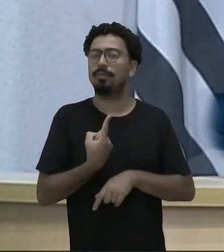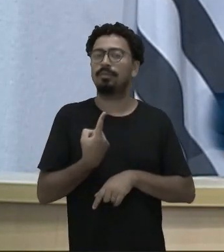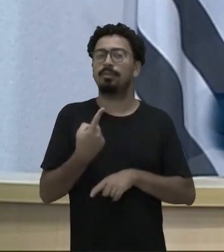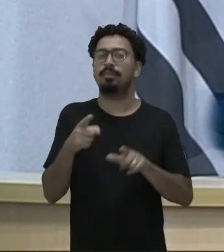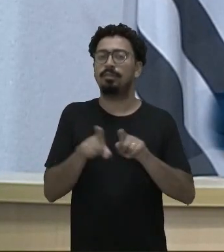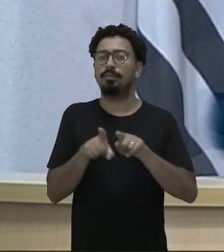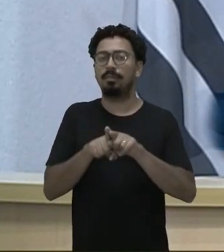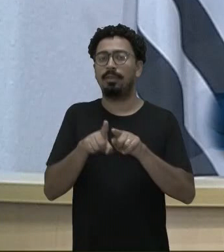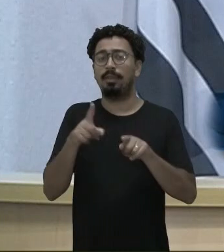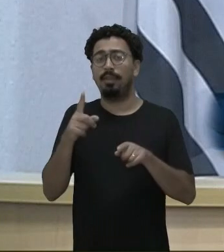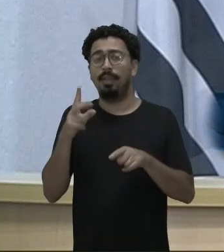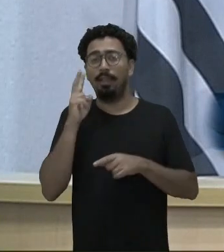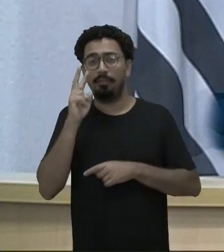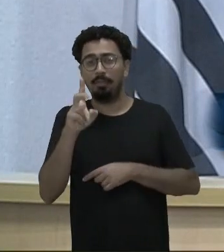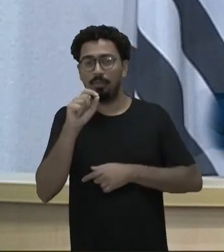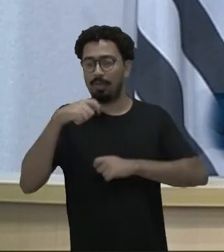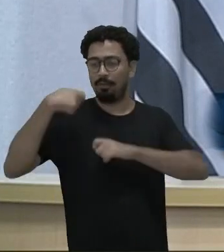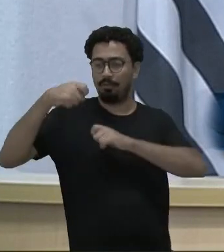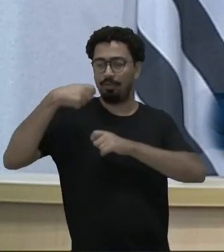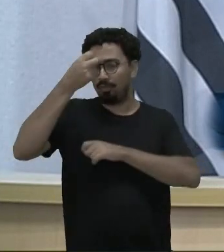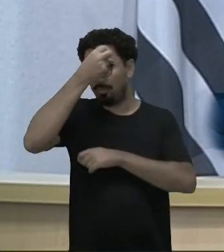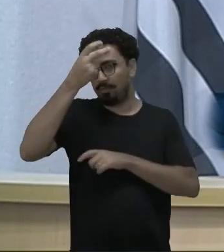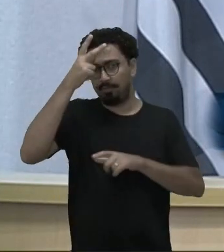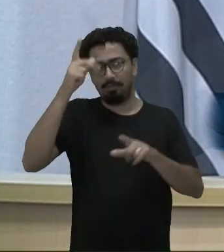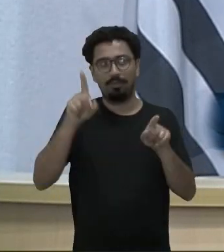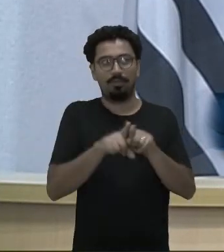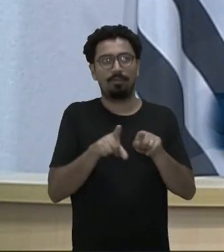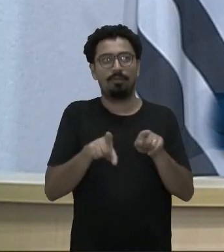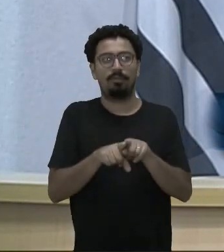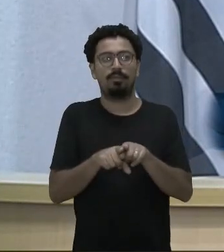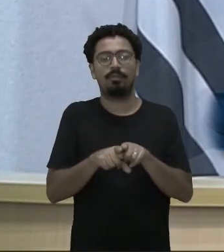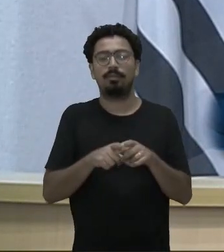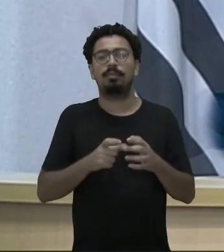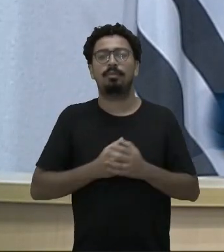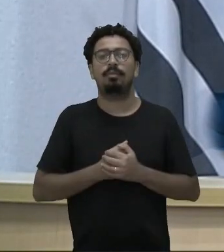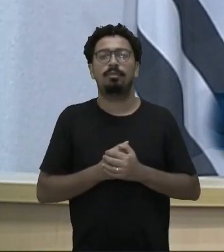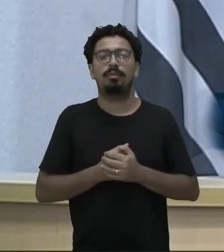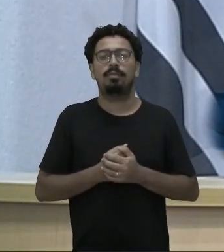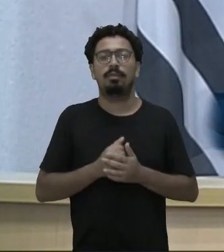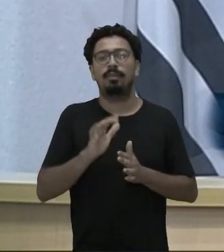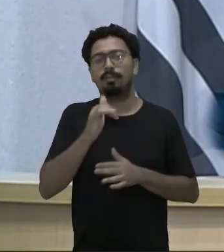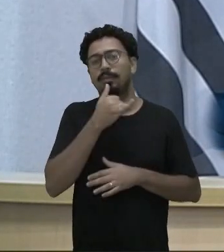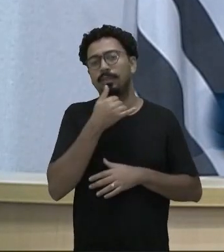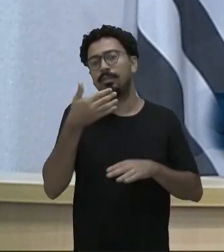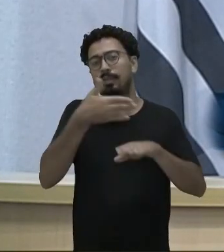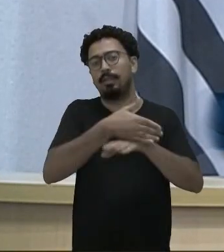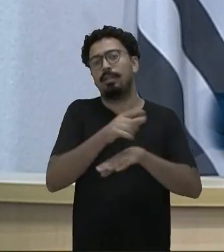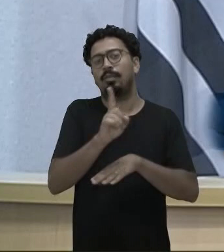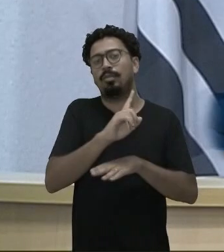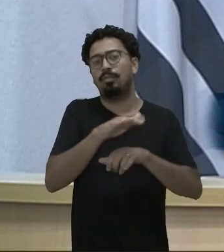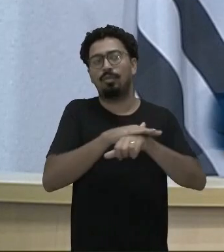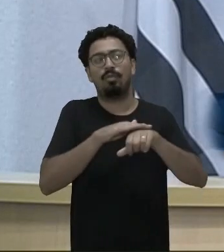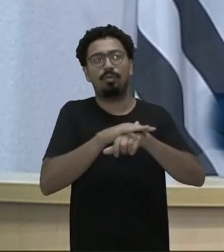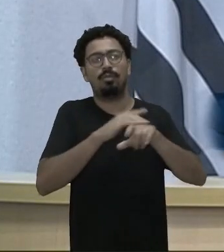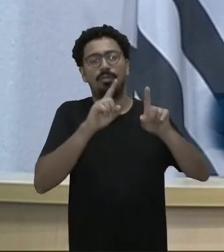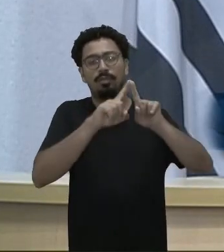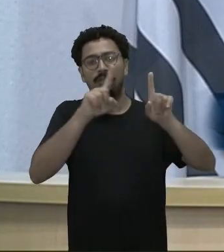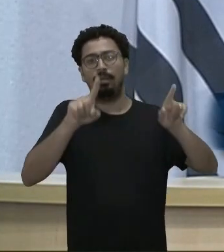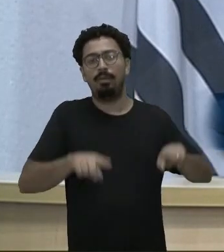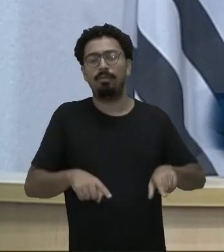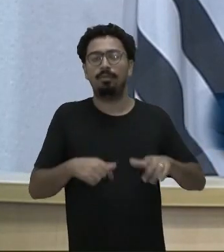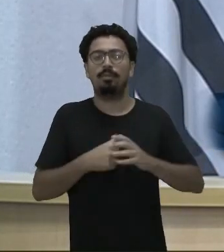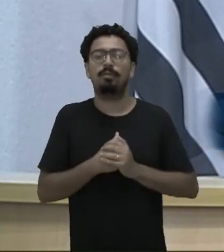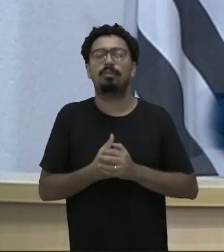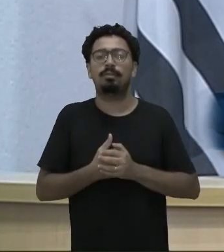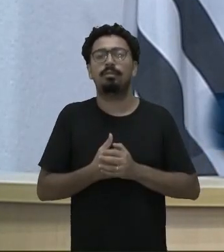porta da UPA, gravou um videozinho lá à noite e foi embora. Pena que ele não entrou, né, para falar com os funcionários, com os servidores, com os